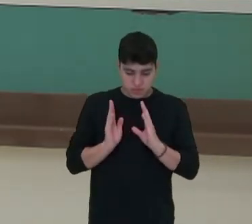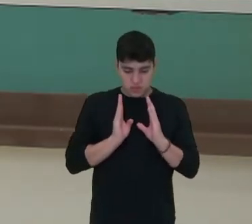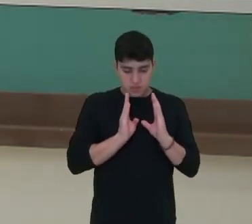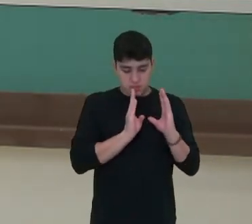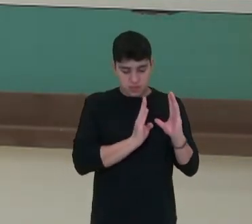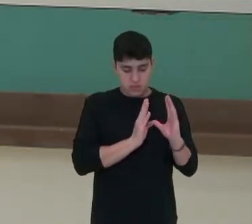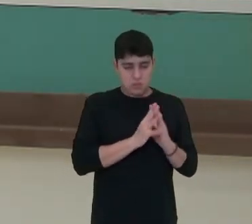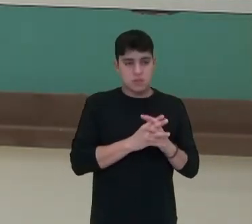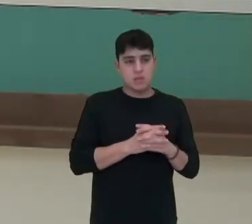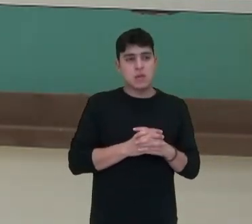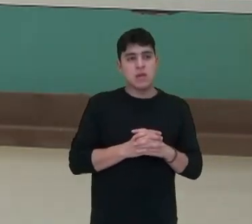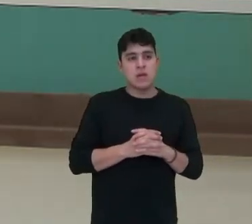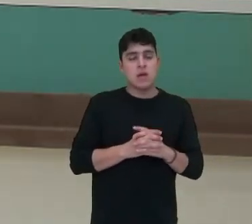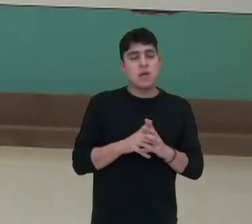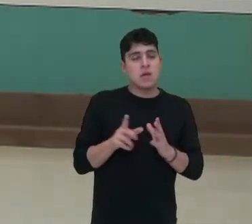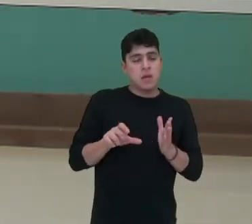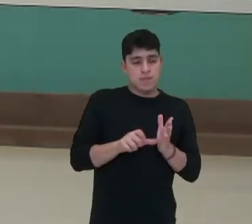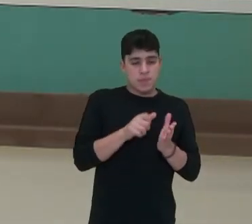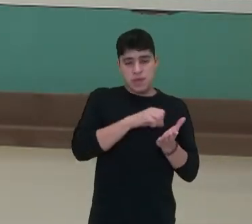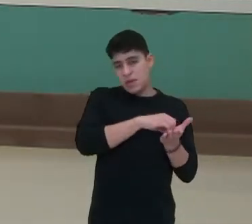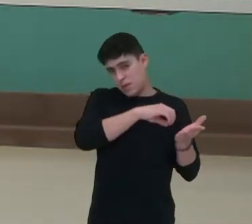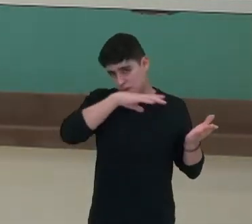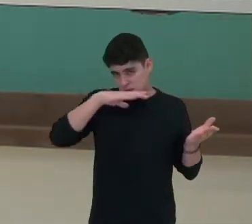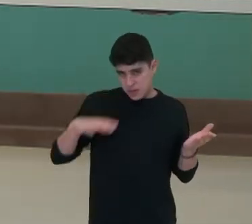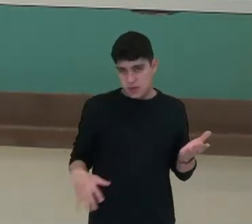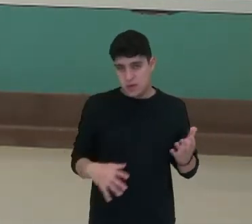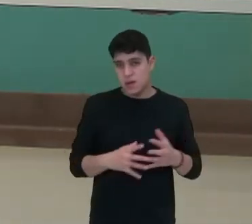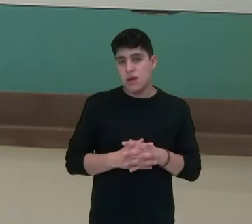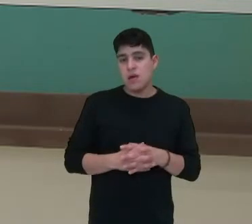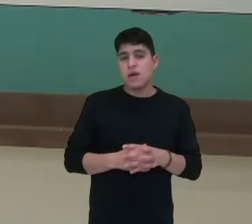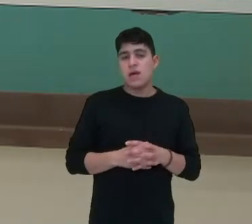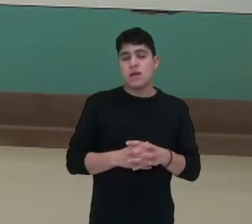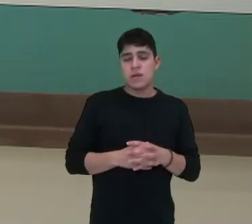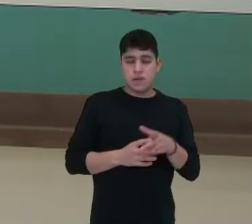nosso peito. E nós vamos para a primeira atividade.